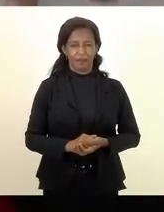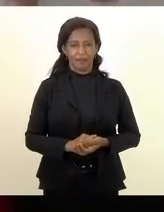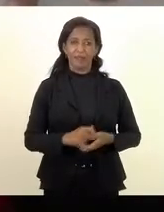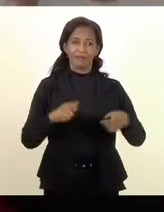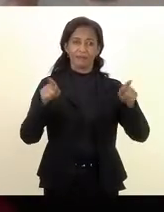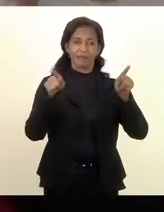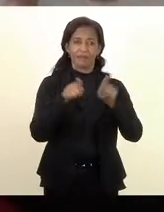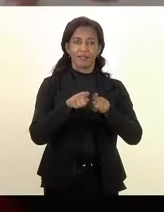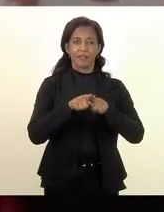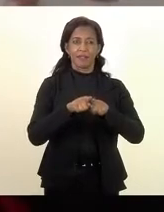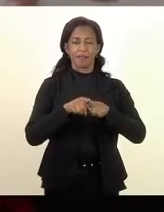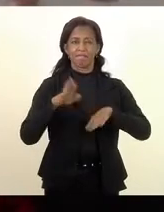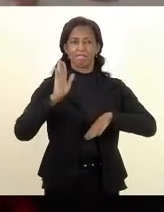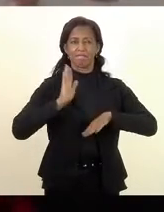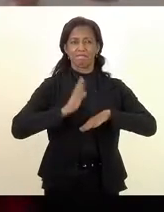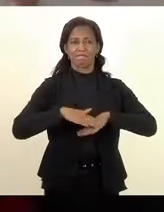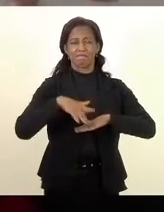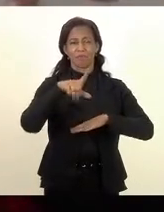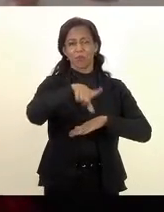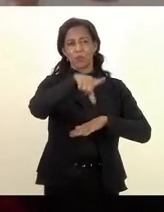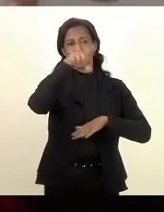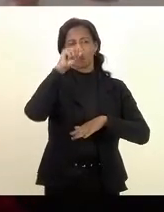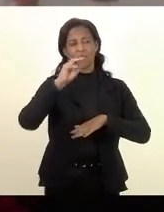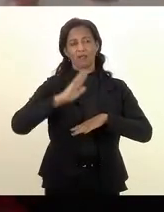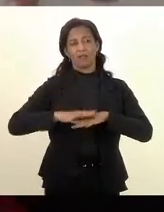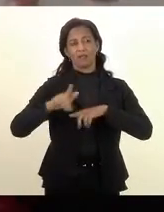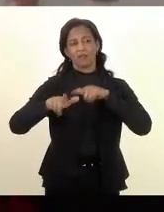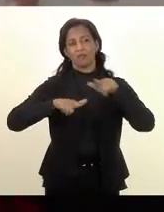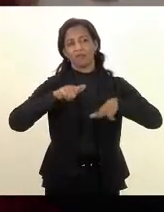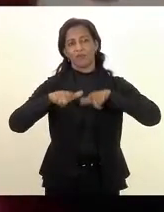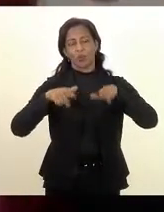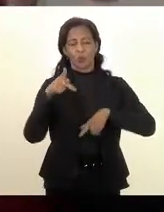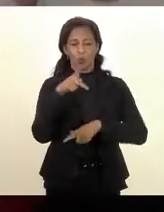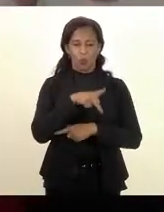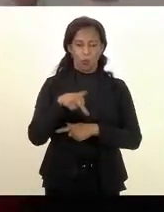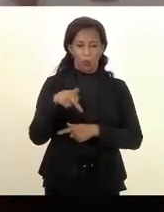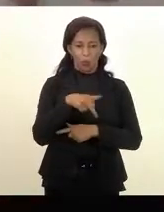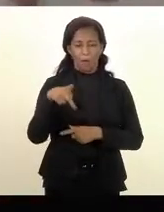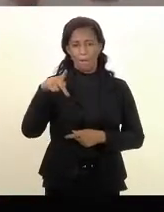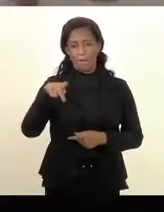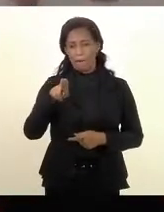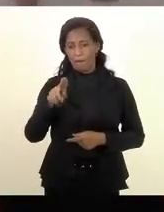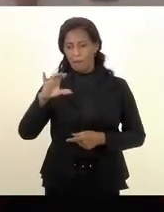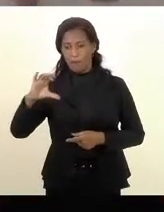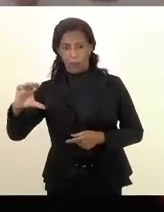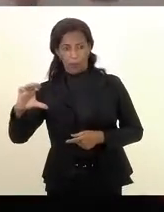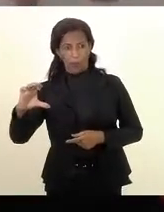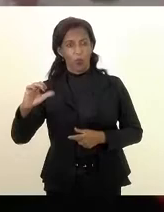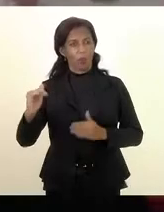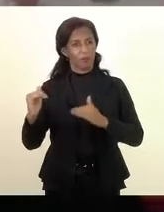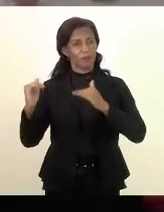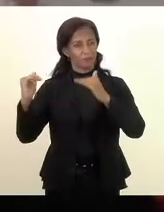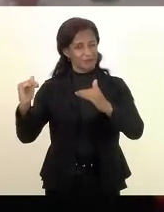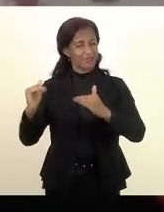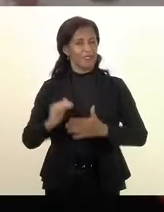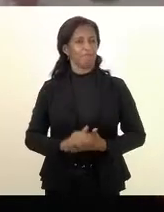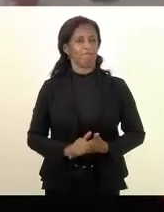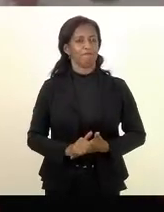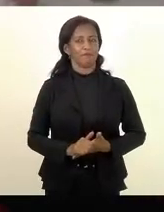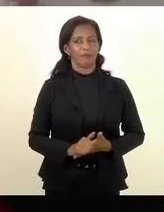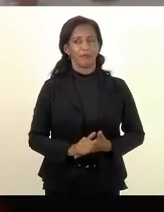das figuras mais destacadas na sua atuação como professora da PUC proeminente professora da PUC